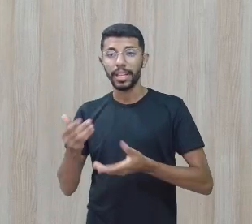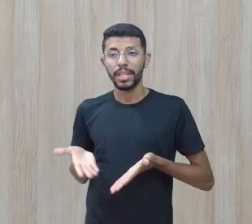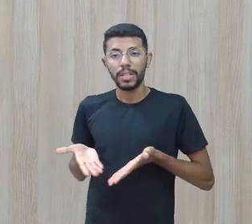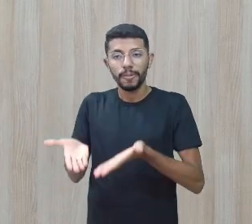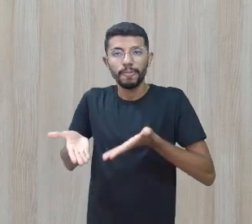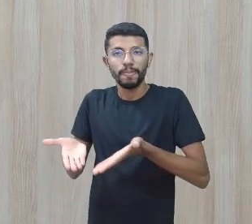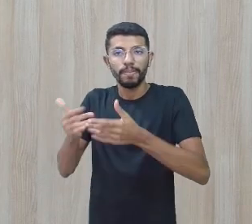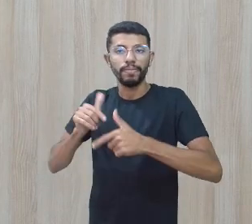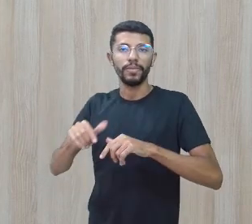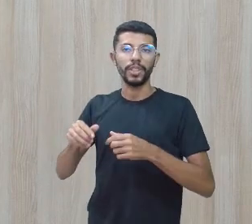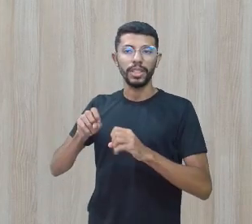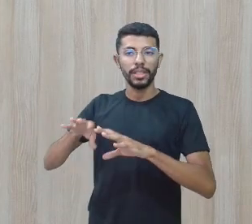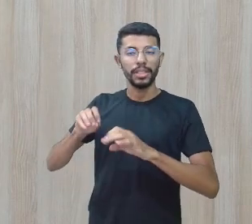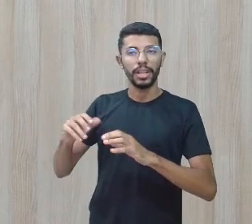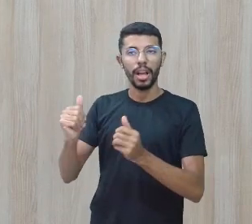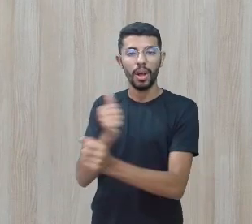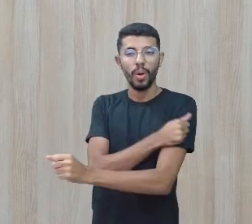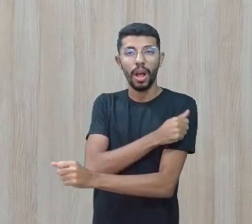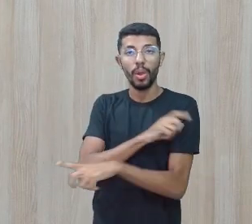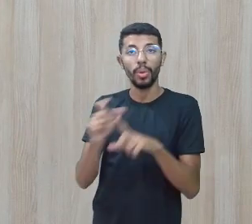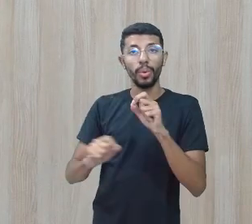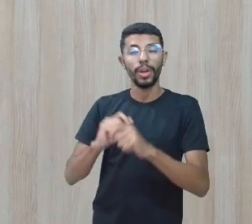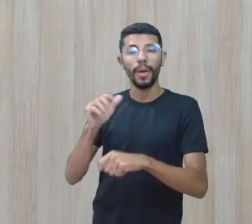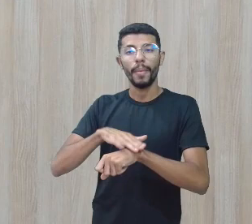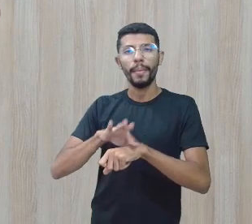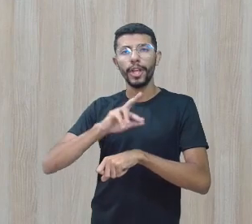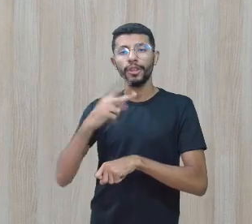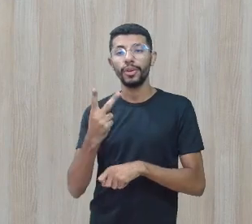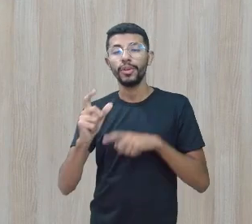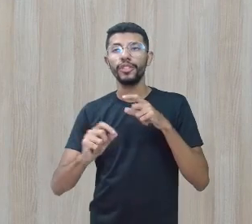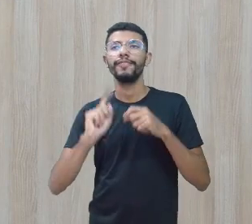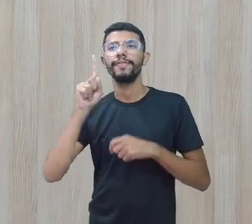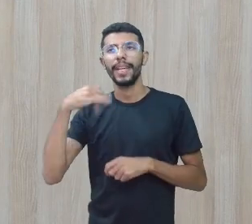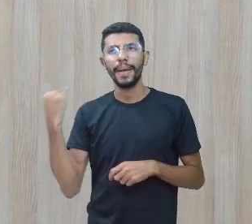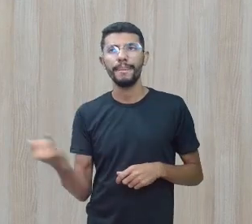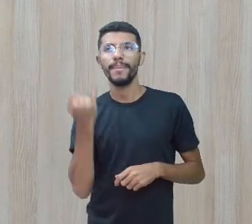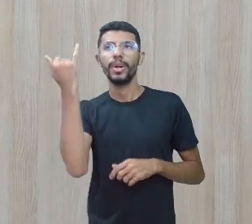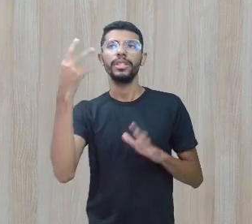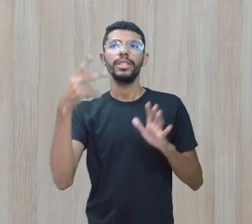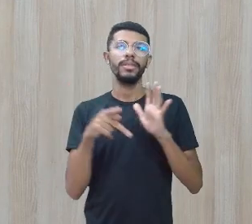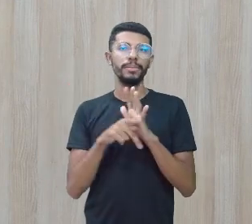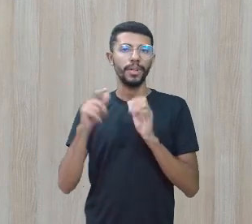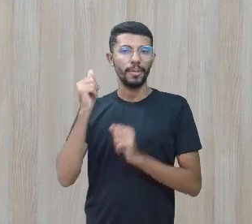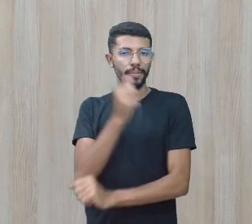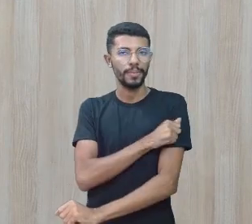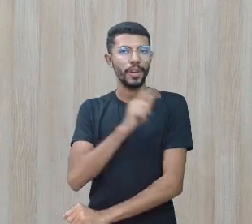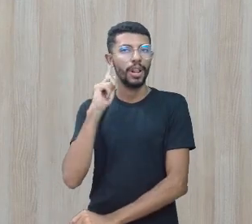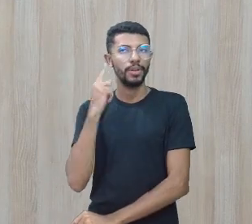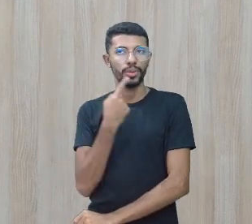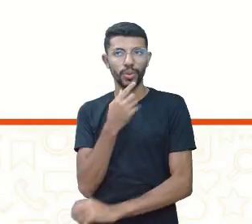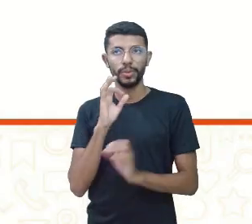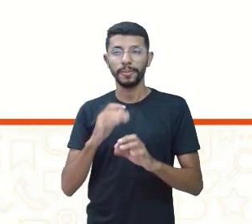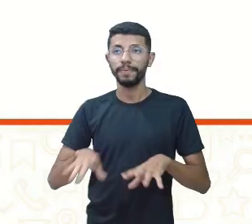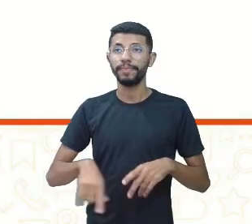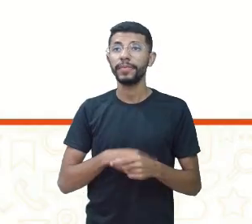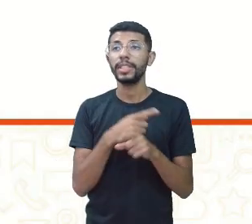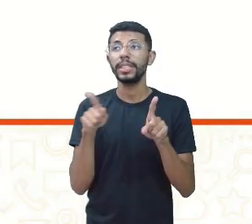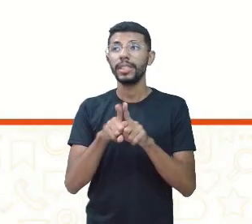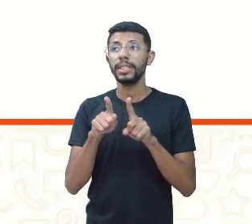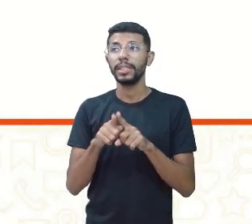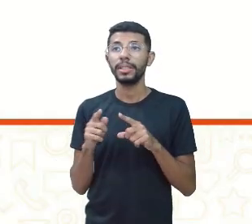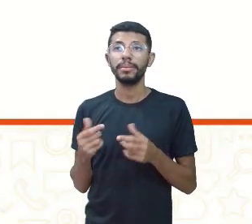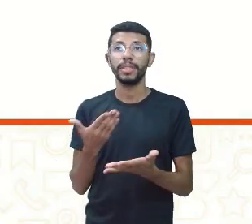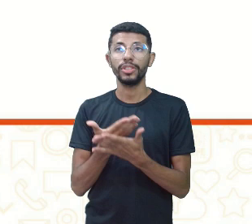estudante esses dois momentos que são importantíssimos para o estudante surdo. Nós vimos também